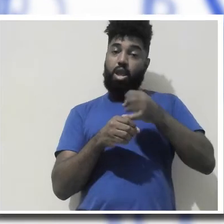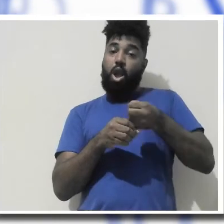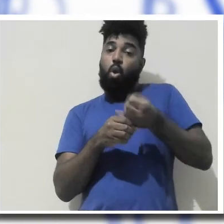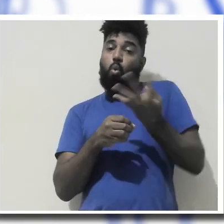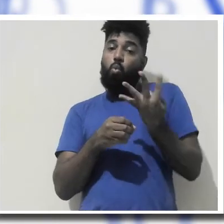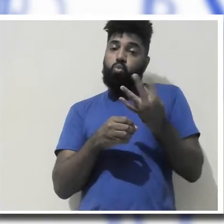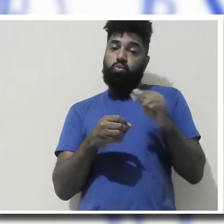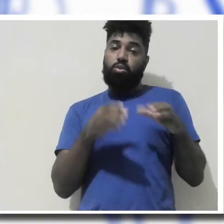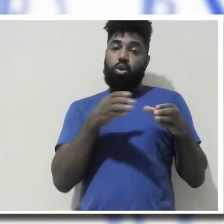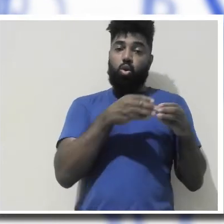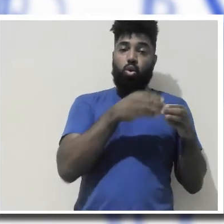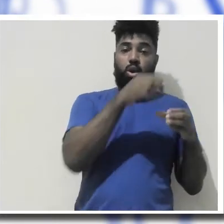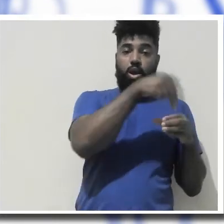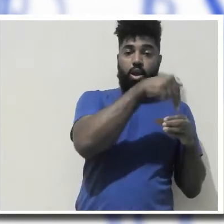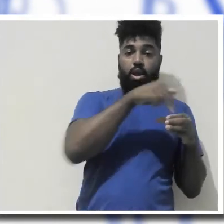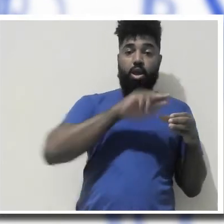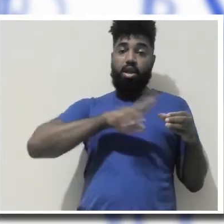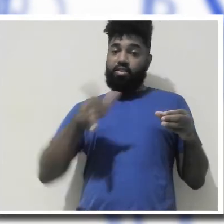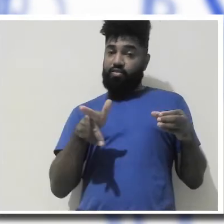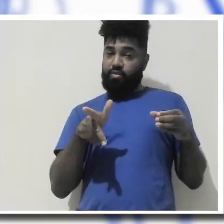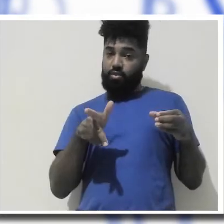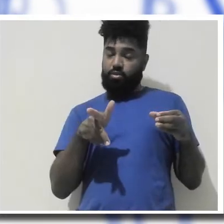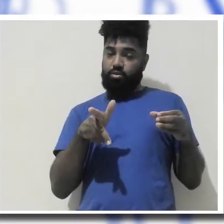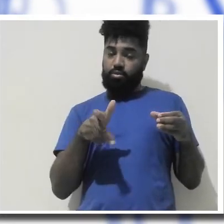Posso dizer que todo número inteiro